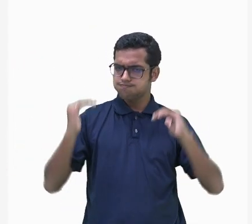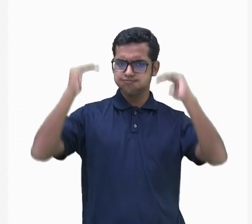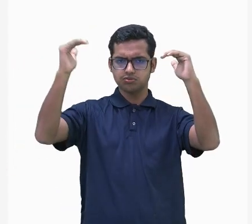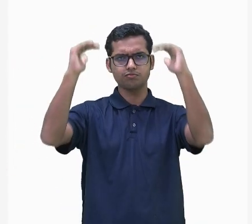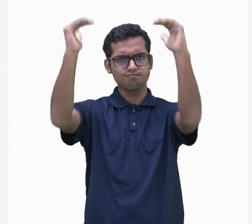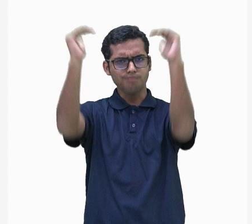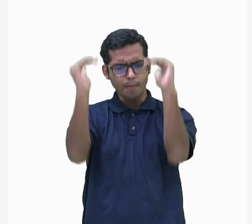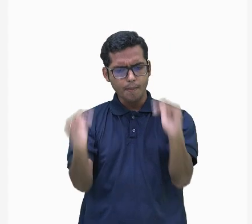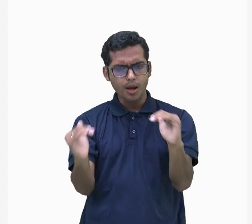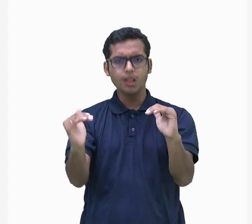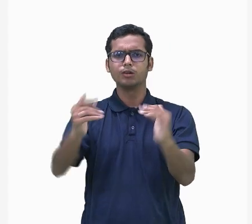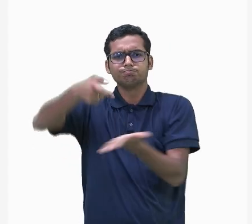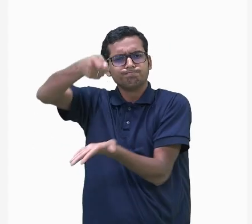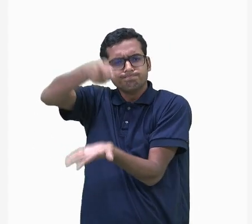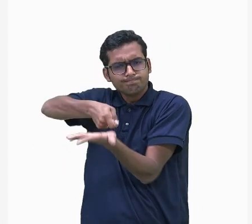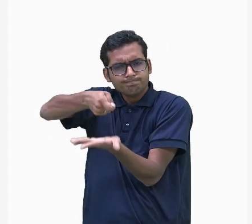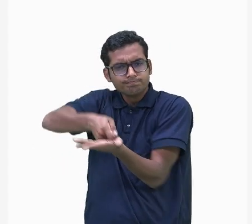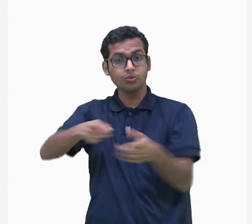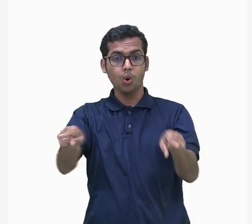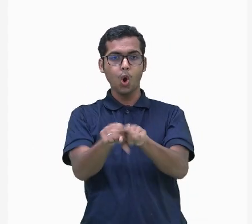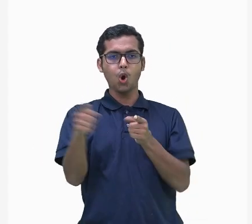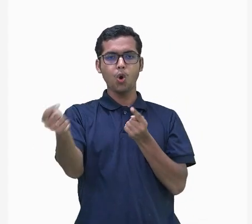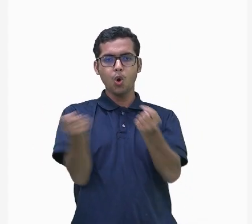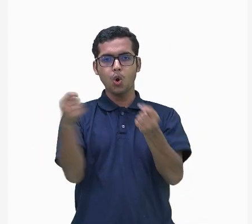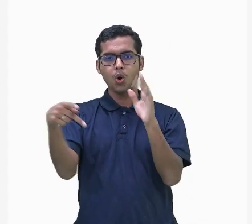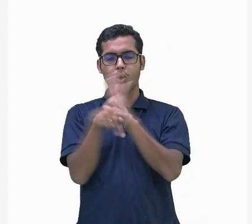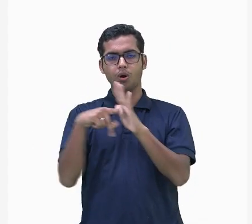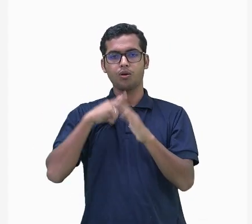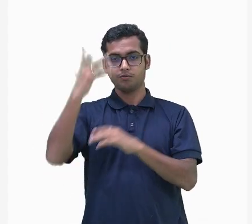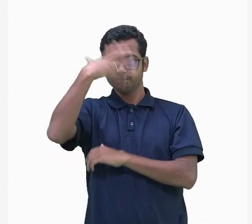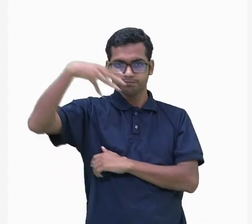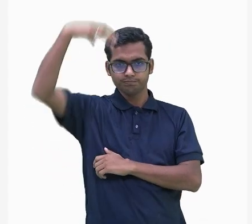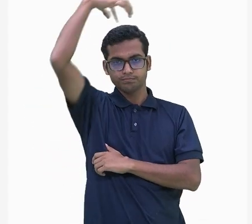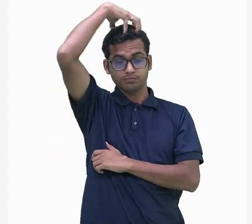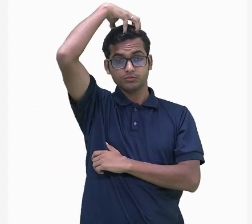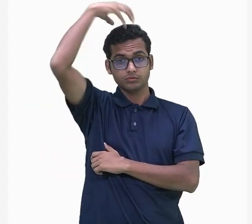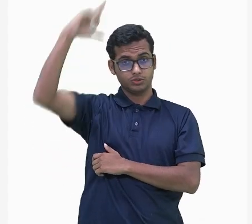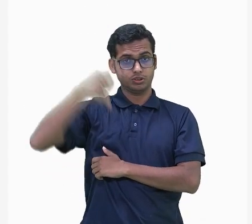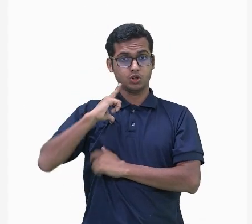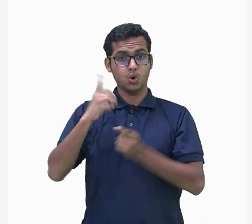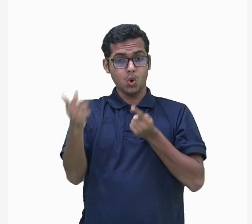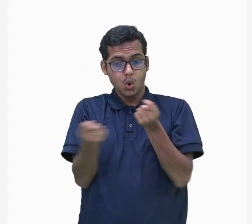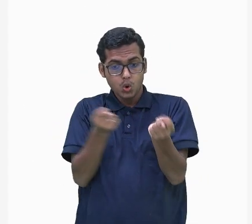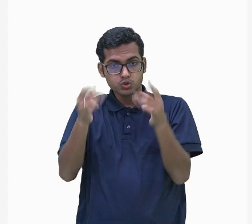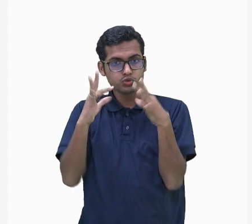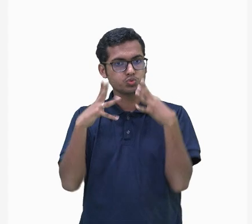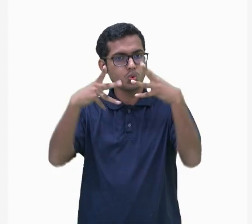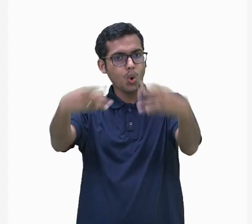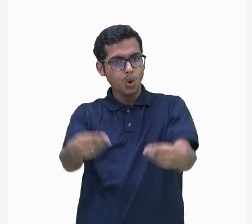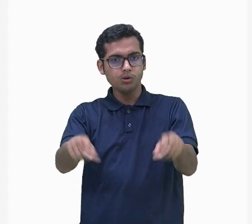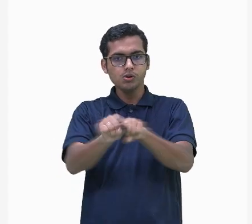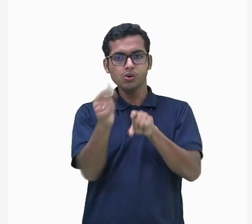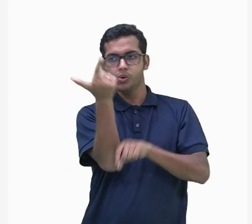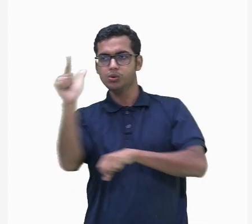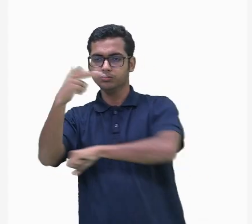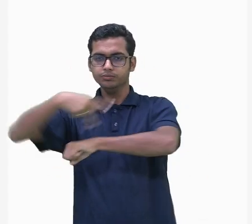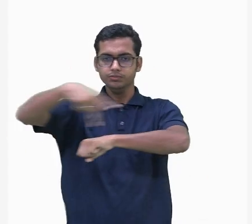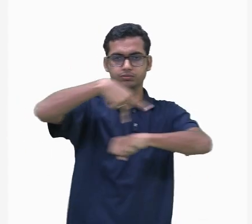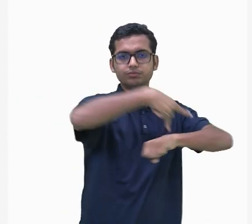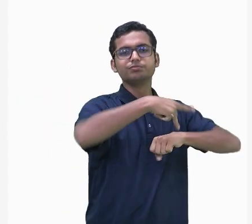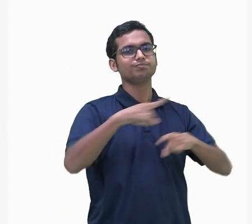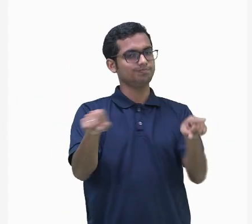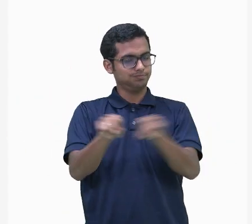hierarquização, com o controle centralizado nas mãos de um monarca. Outros países da Europa também viviam sob o